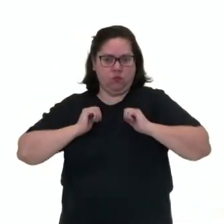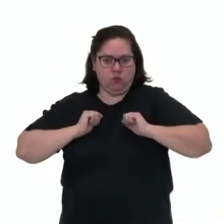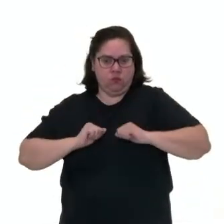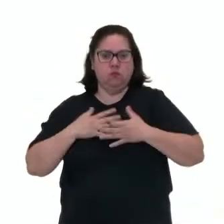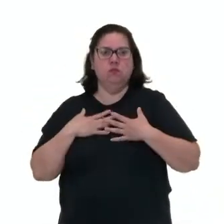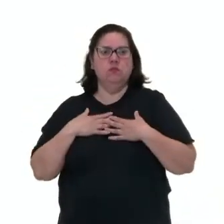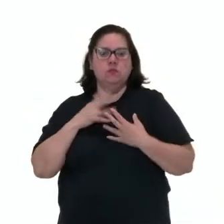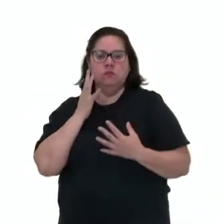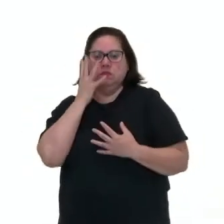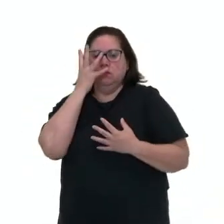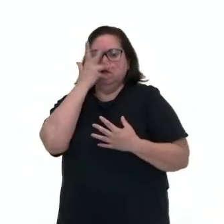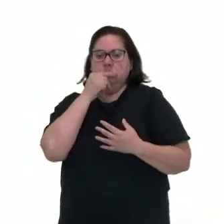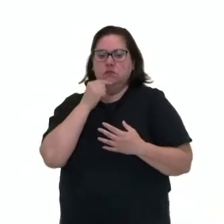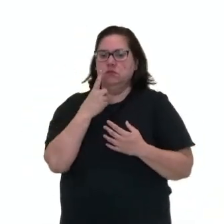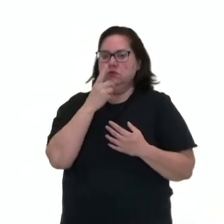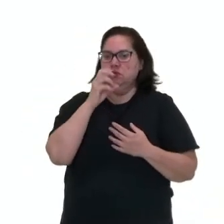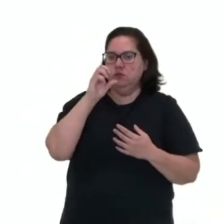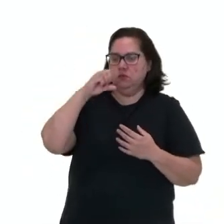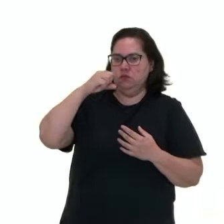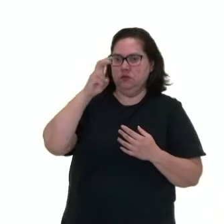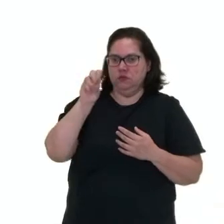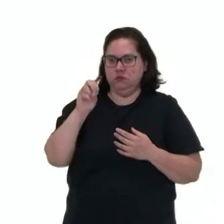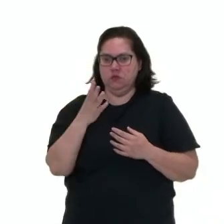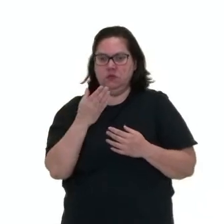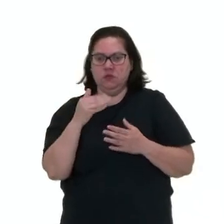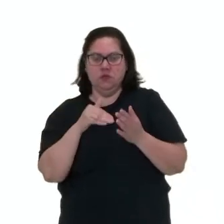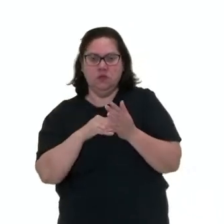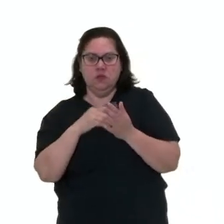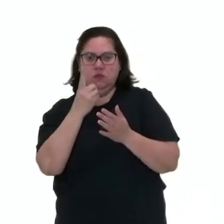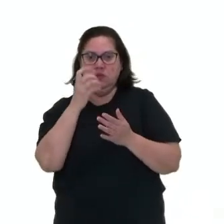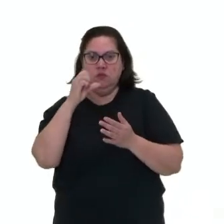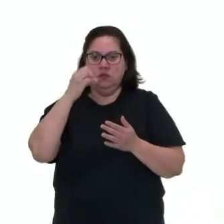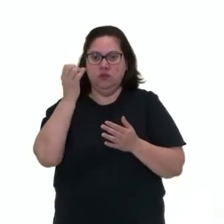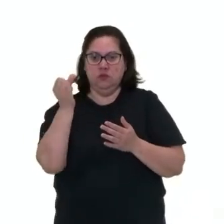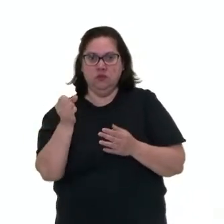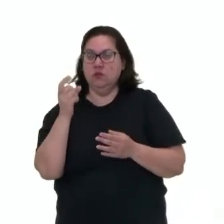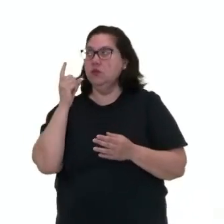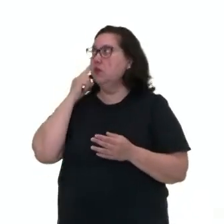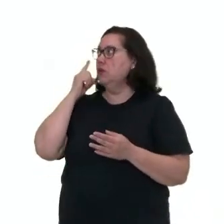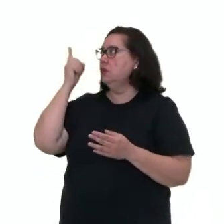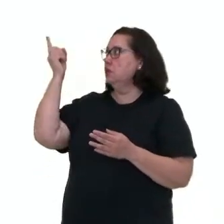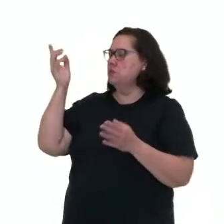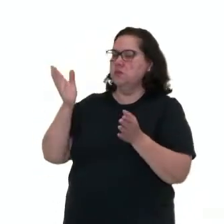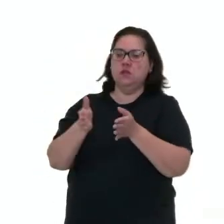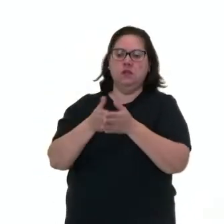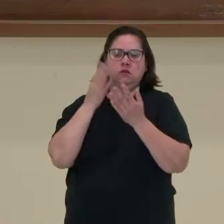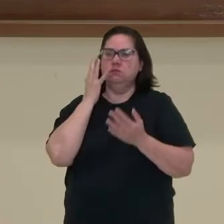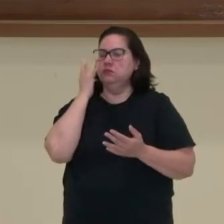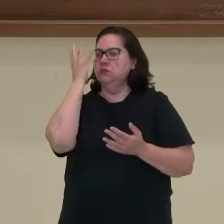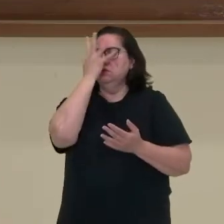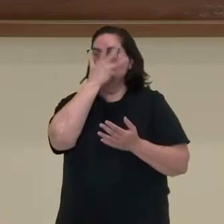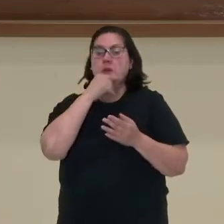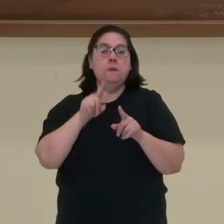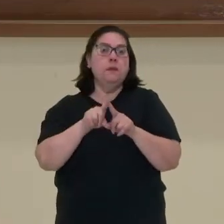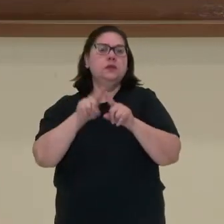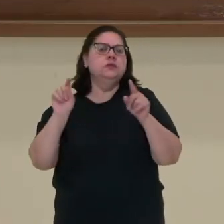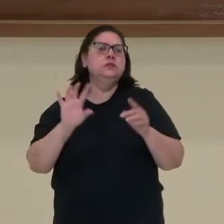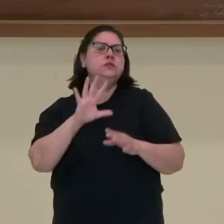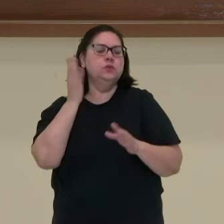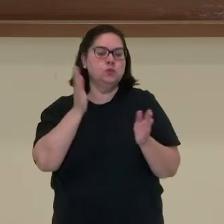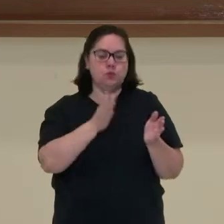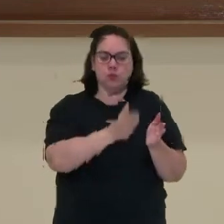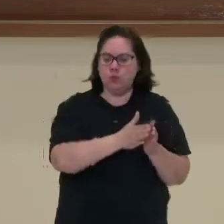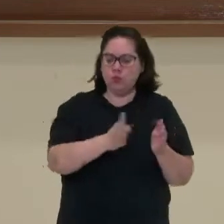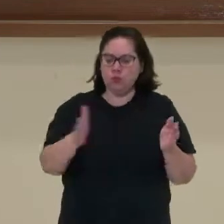da beleza das décadas de 50 e 60 foi a atriz Marilyn Monroe. Mulher maravilhosa, muito linda, só que o que acontece? Nós temos o período